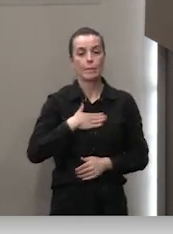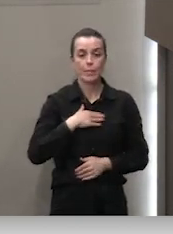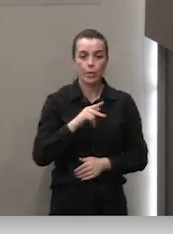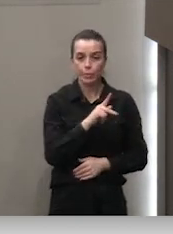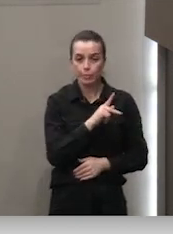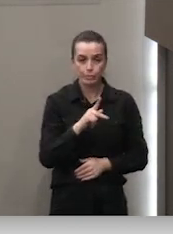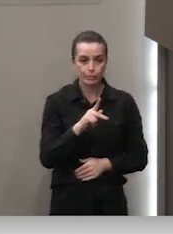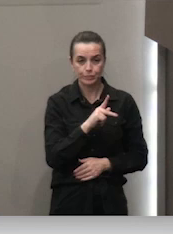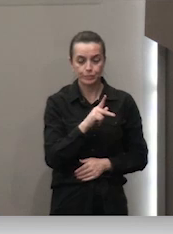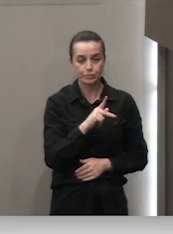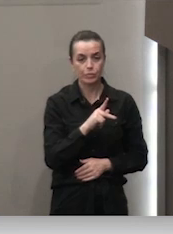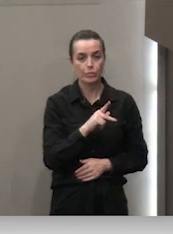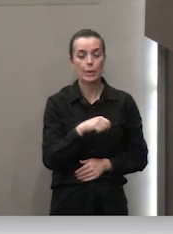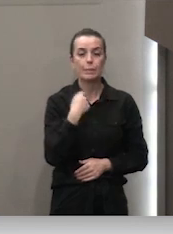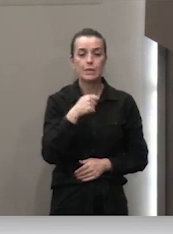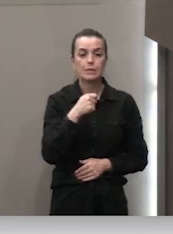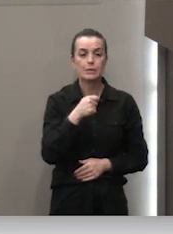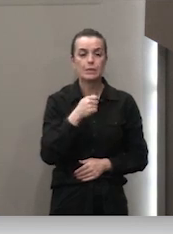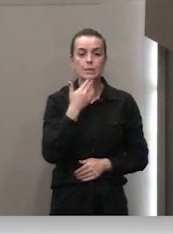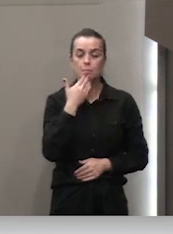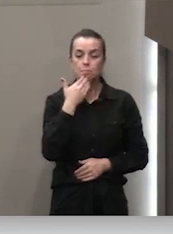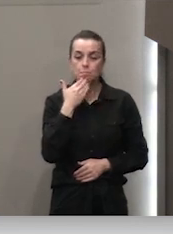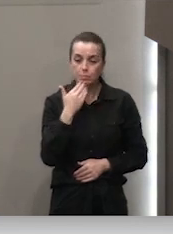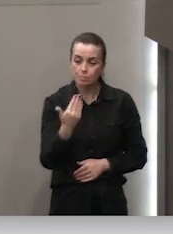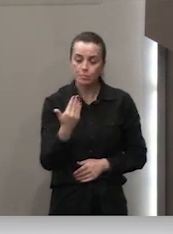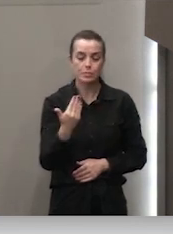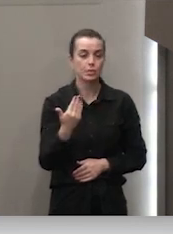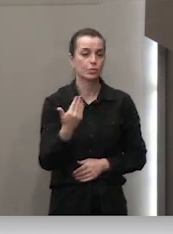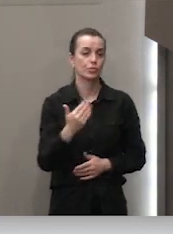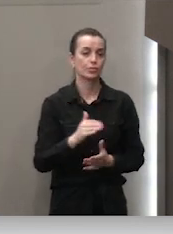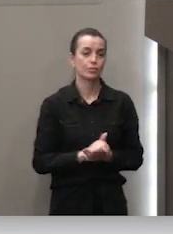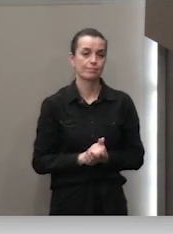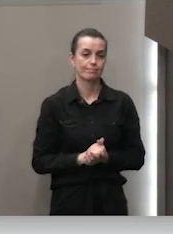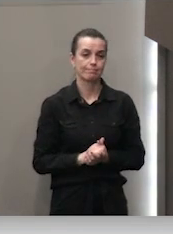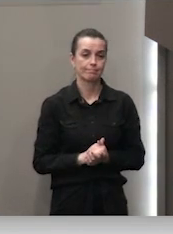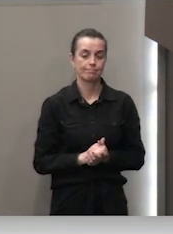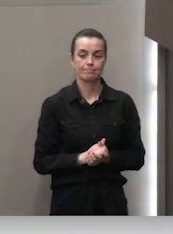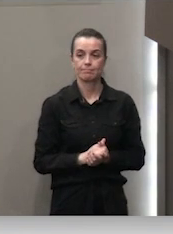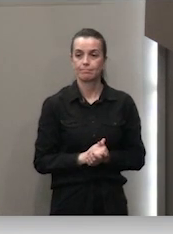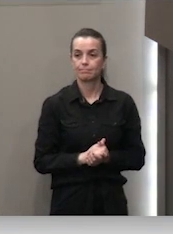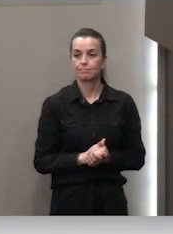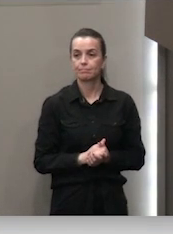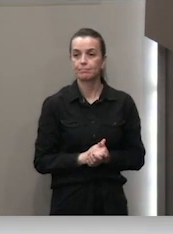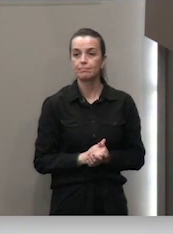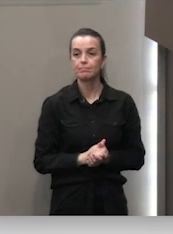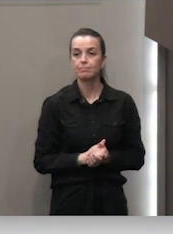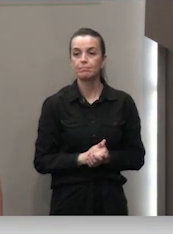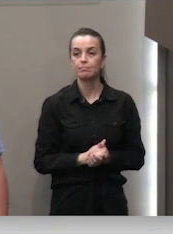temos os encaminhamentos tudo feito e quem não está atendendo é o poder.